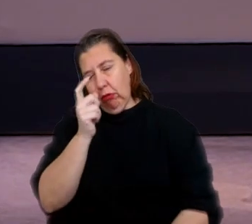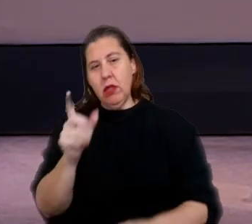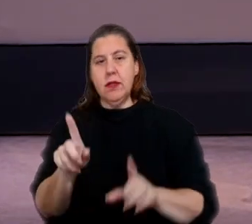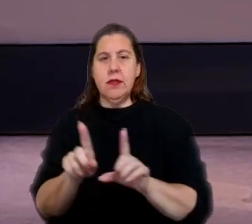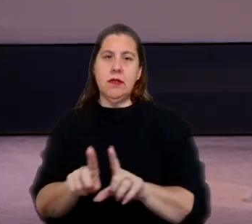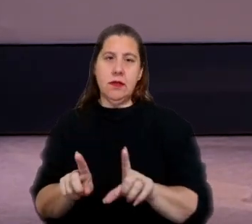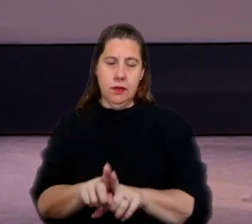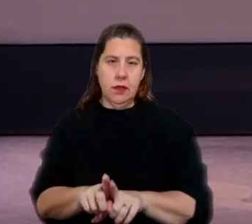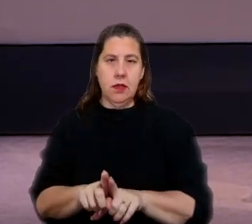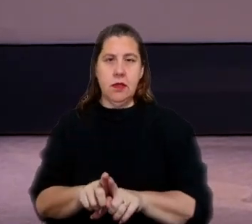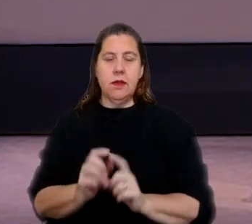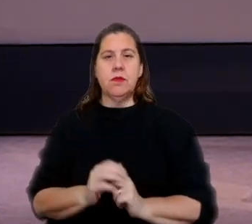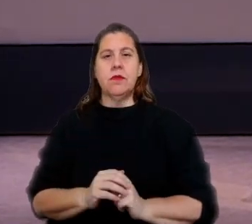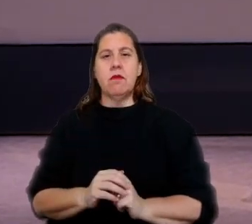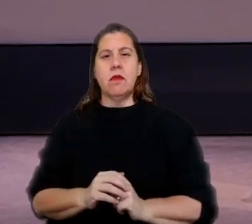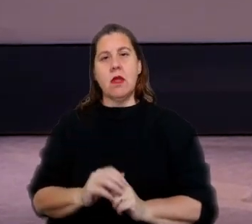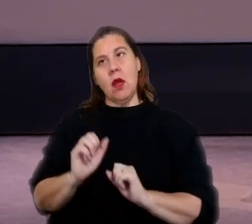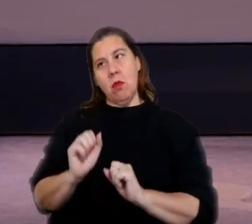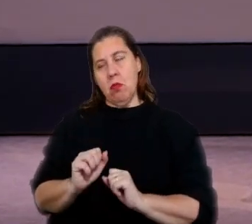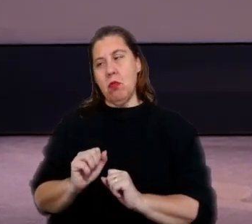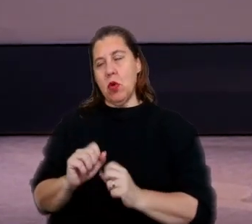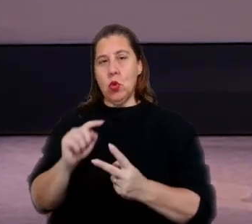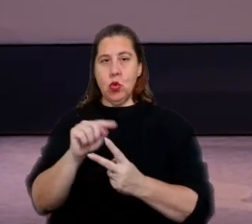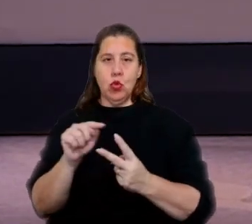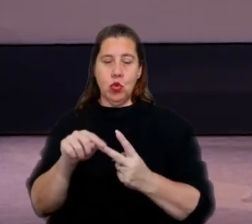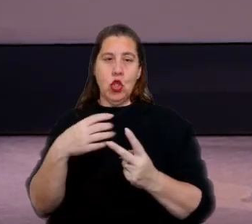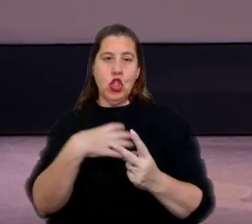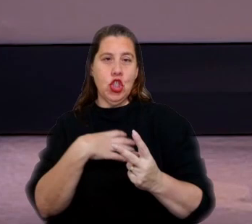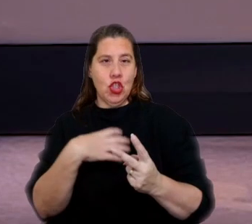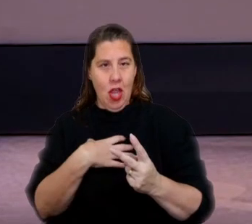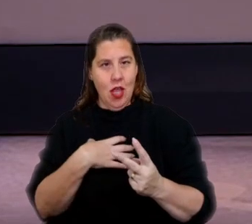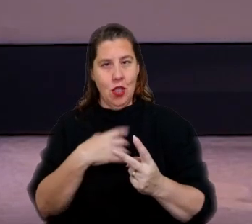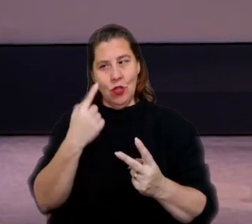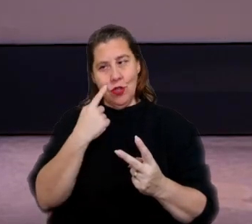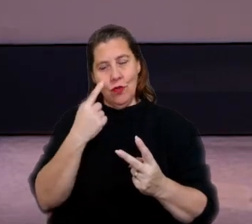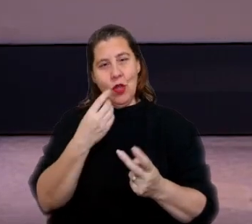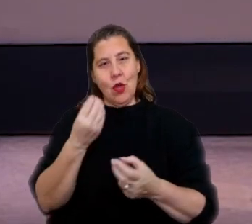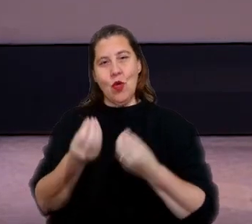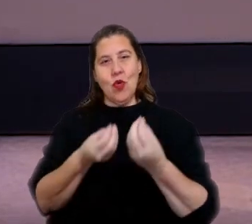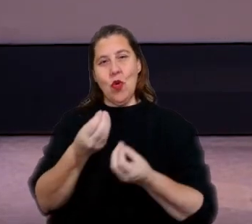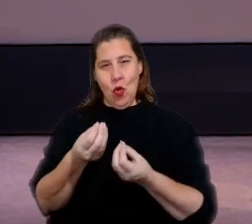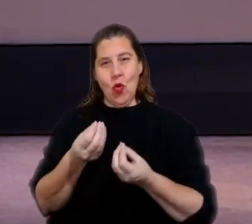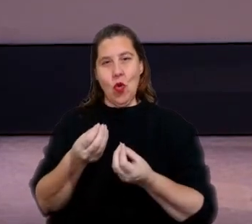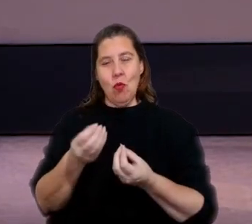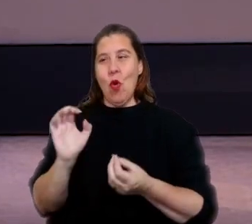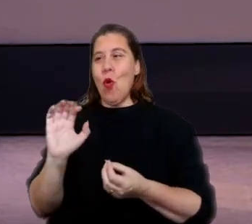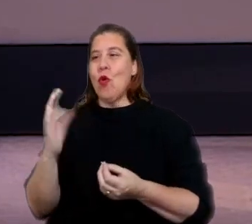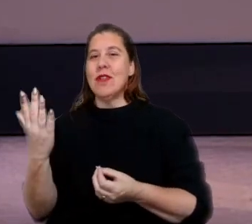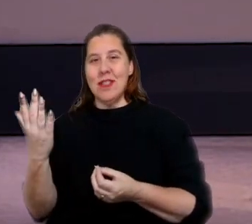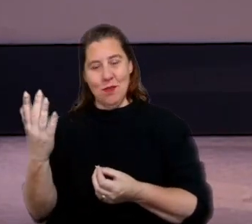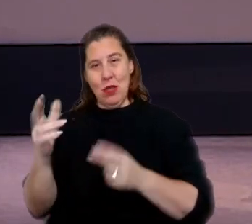muito interessante essa poder, né, nomear essas duas formas de lidar com uma situação